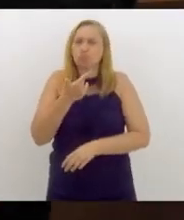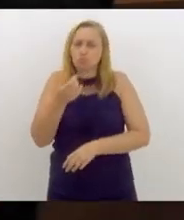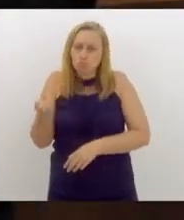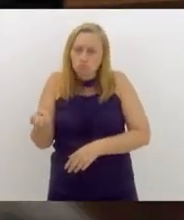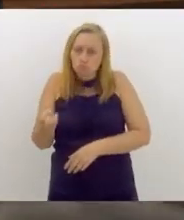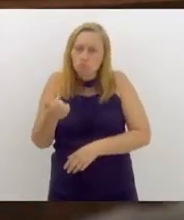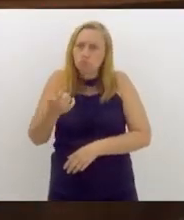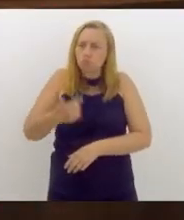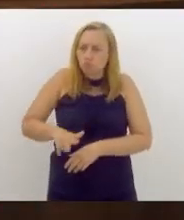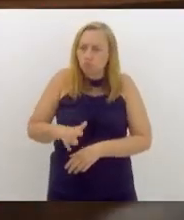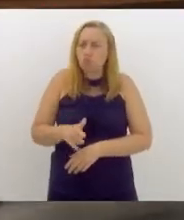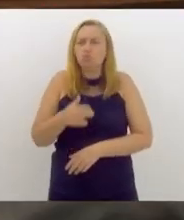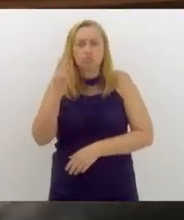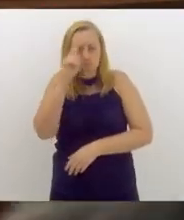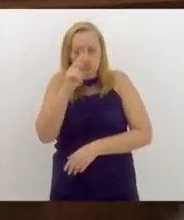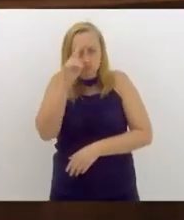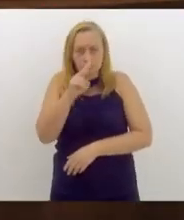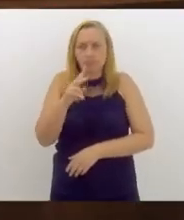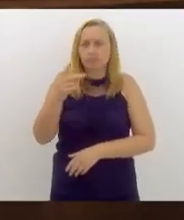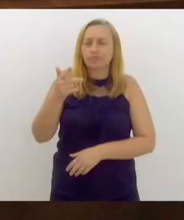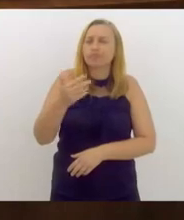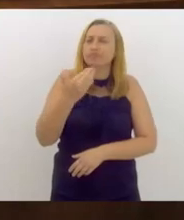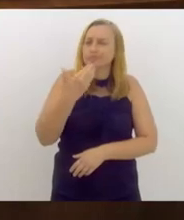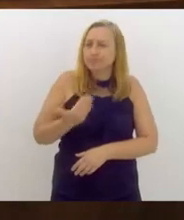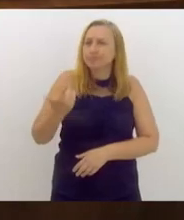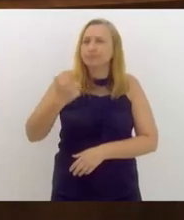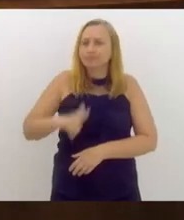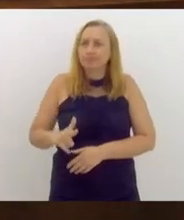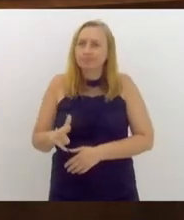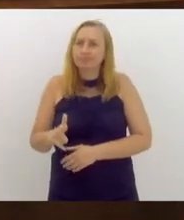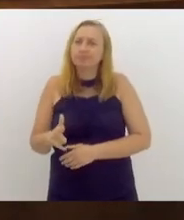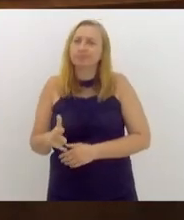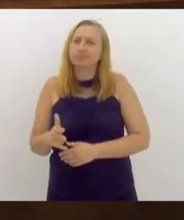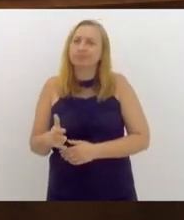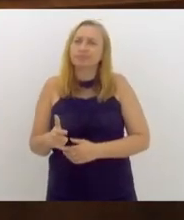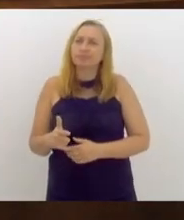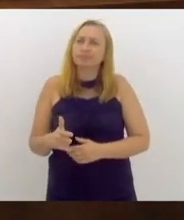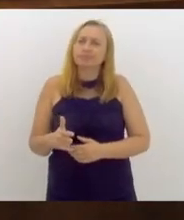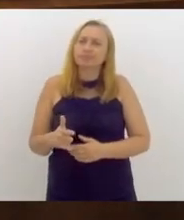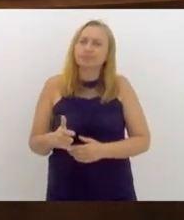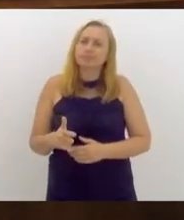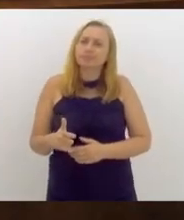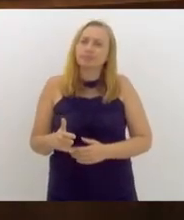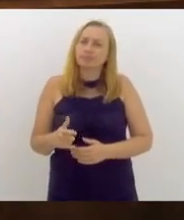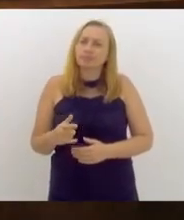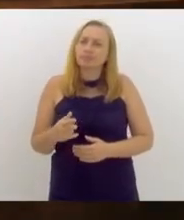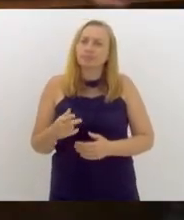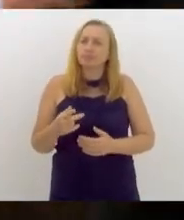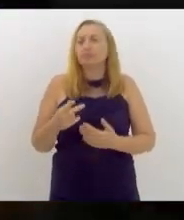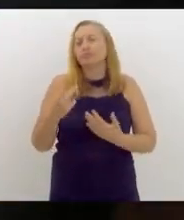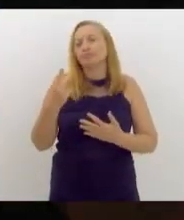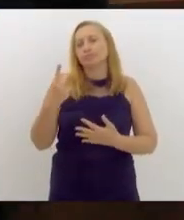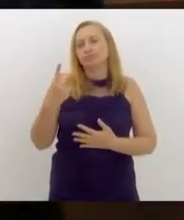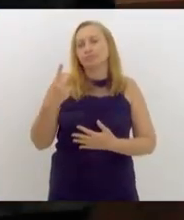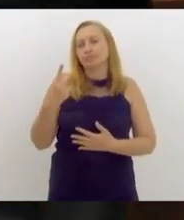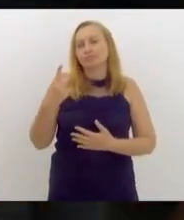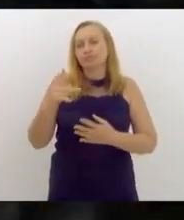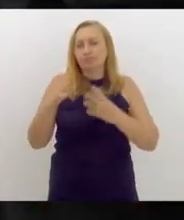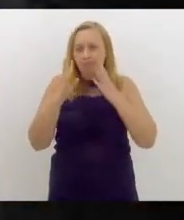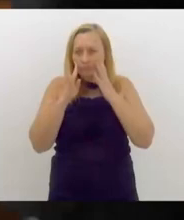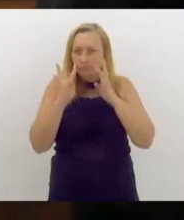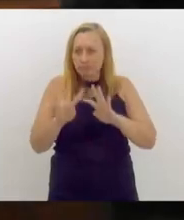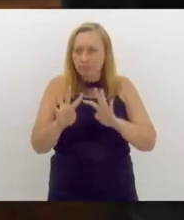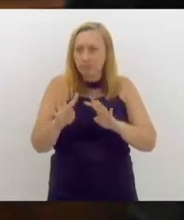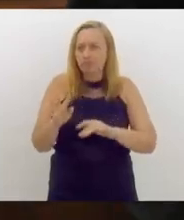aqui relembrar e pedir mais uma vez a generosidade de Vossa Excelência, a influência de Vossa Excelência, dizendo